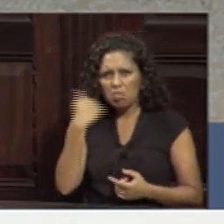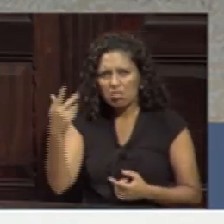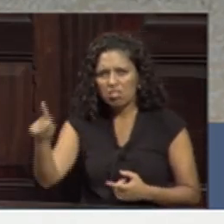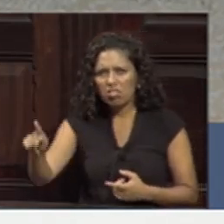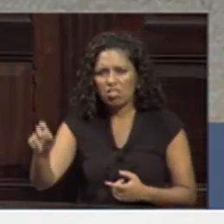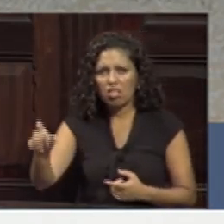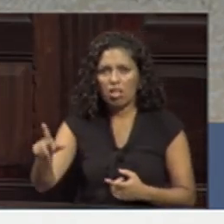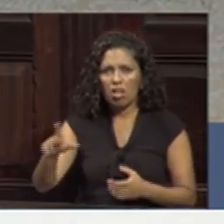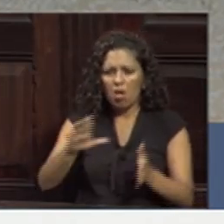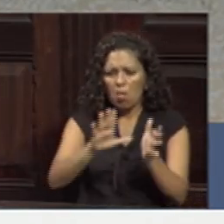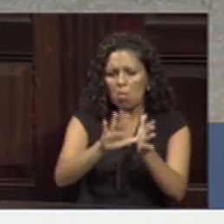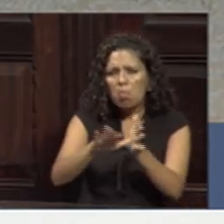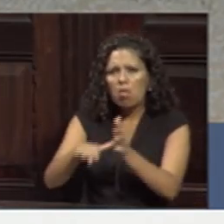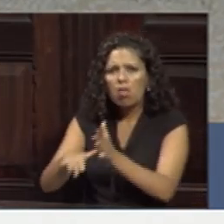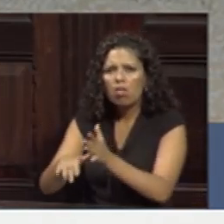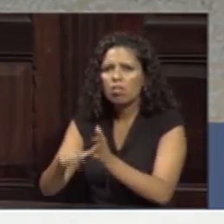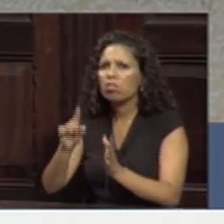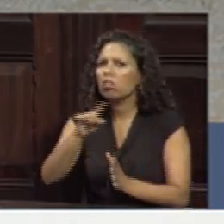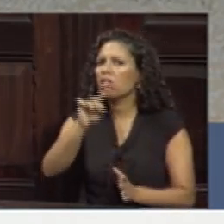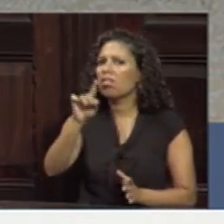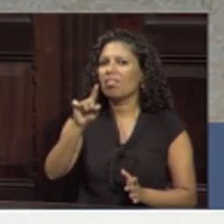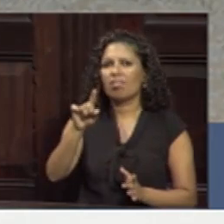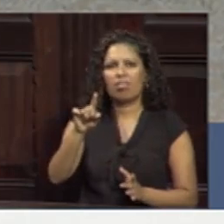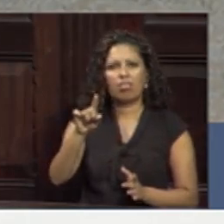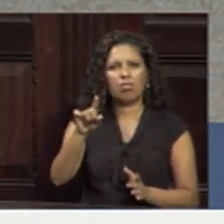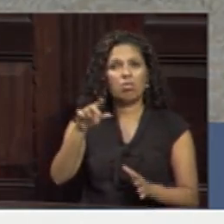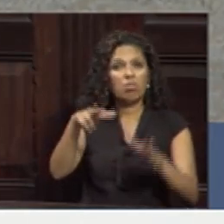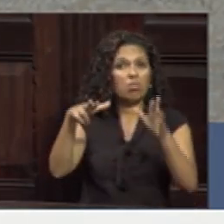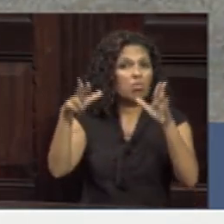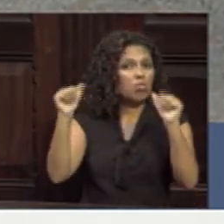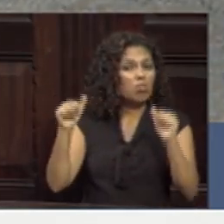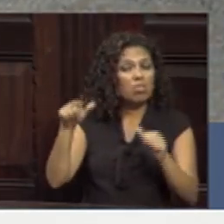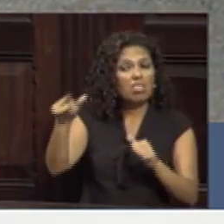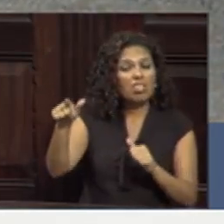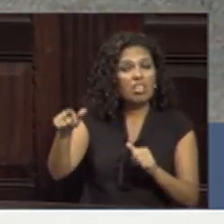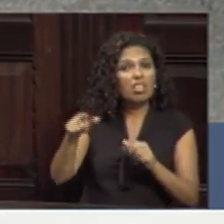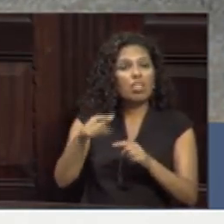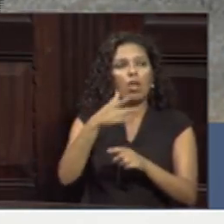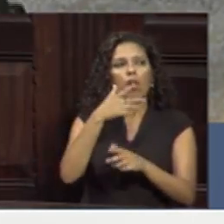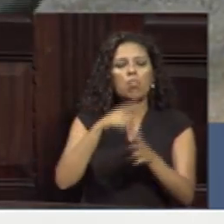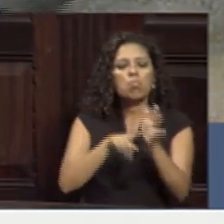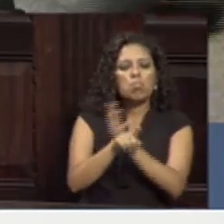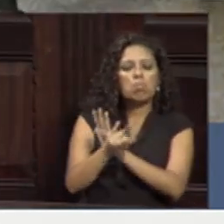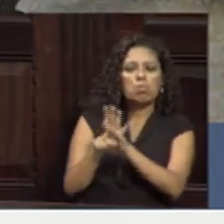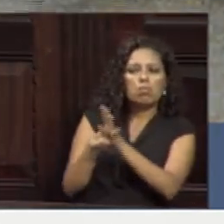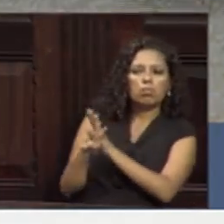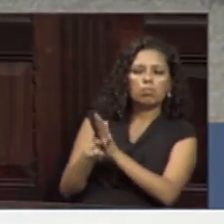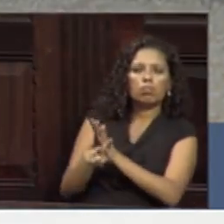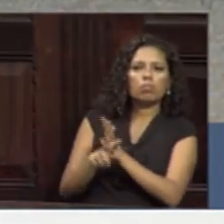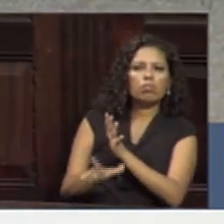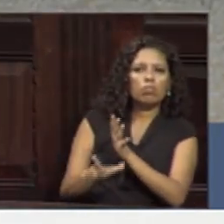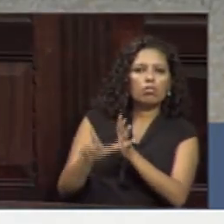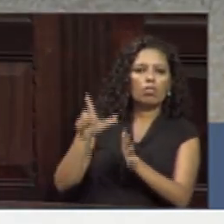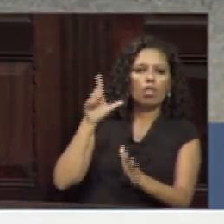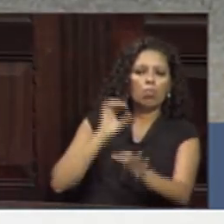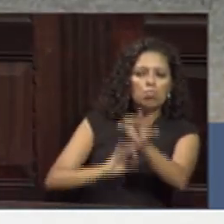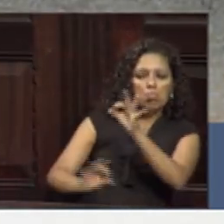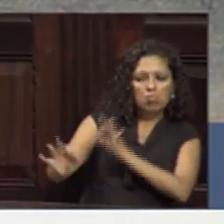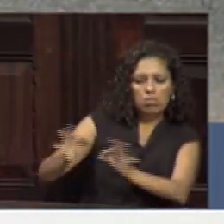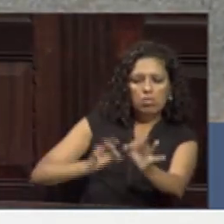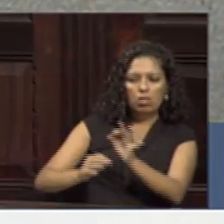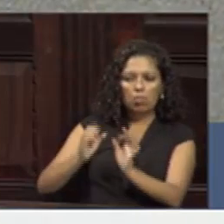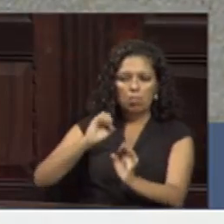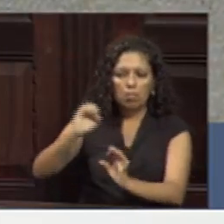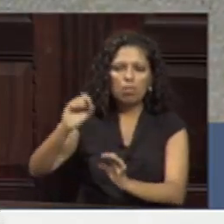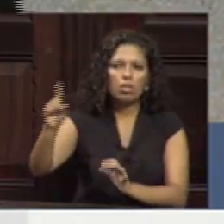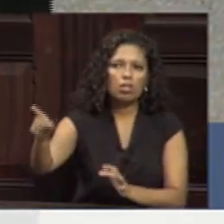crime premeditado, que morreu a vereadora Marielle e o